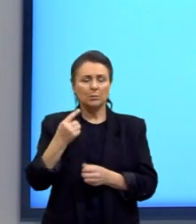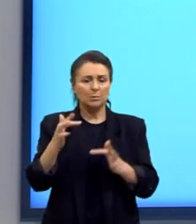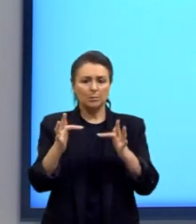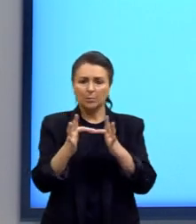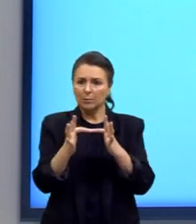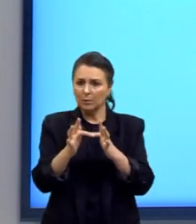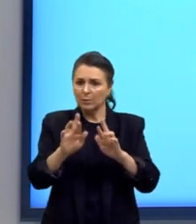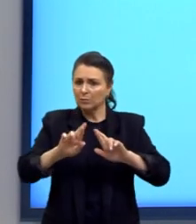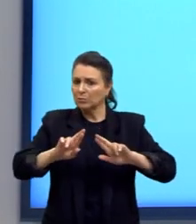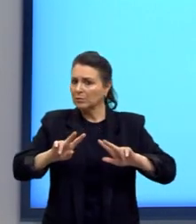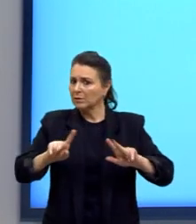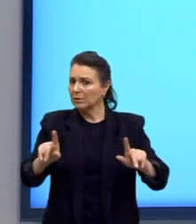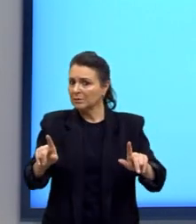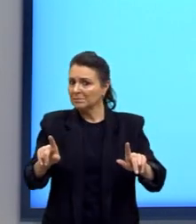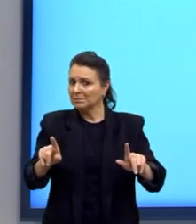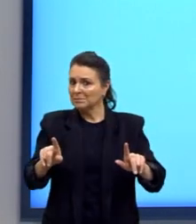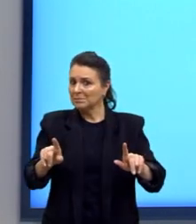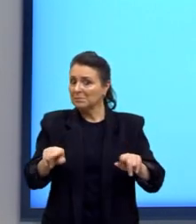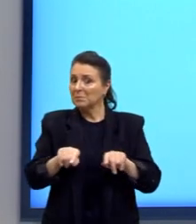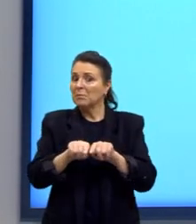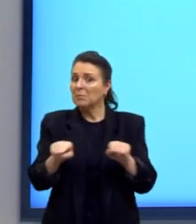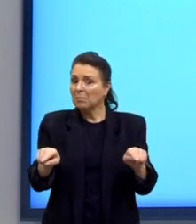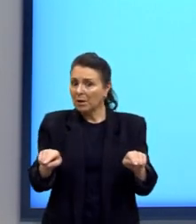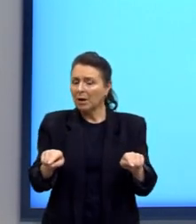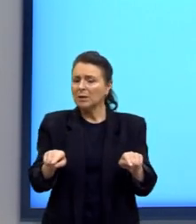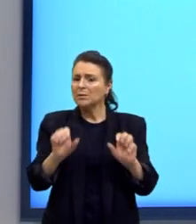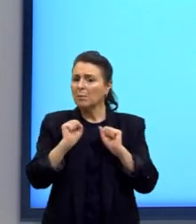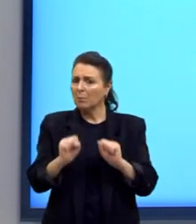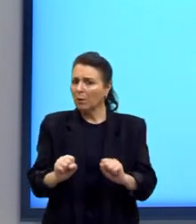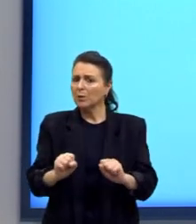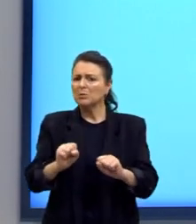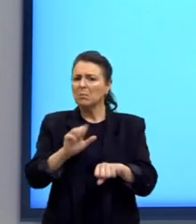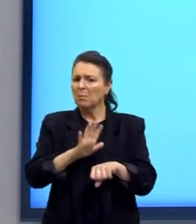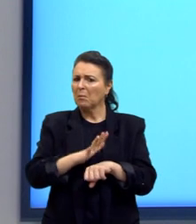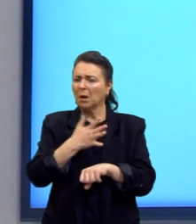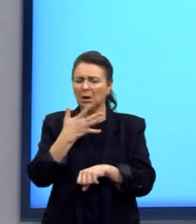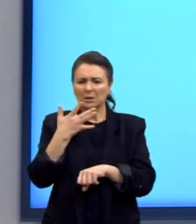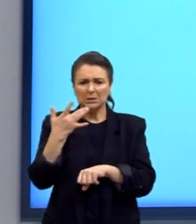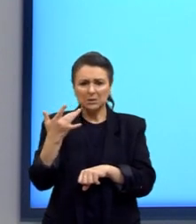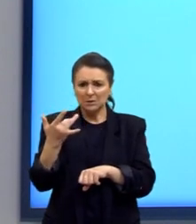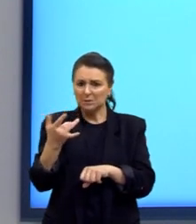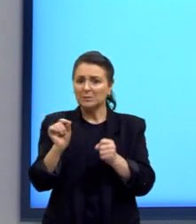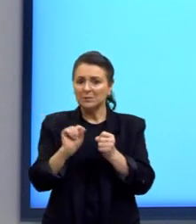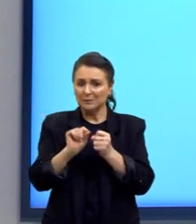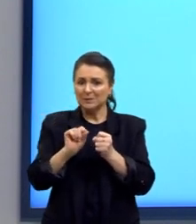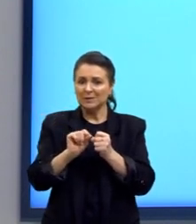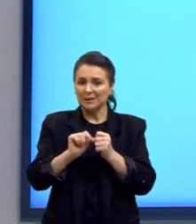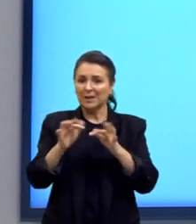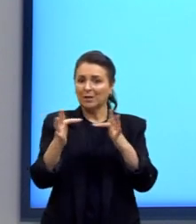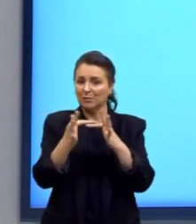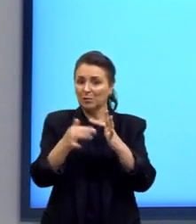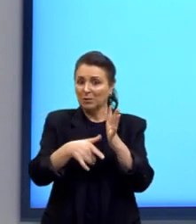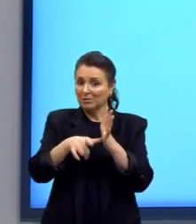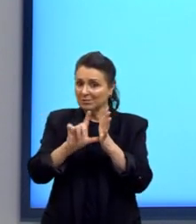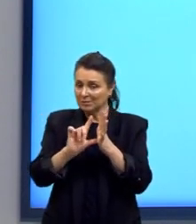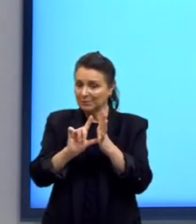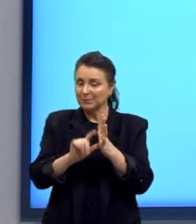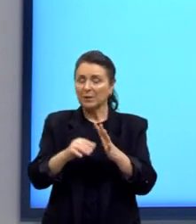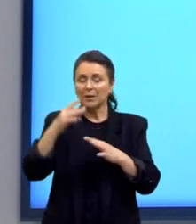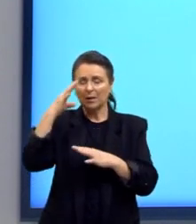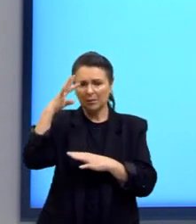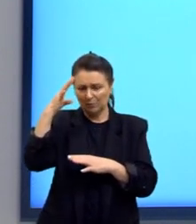um pouquinho diferente que talvez até seja mais simples caso a gente não lembre da fórmula do tronco né então eu vou imaginar